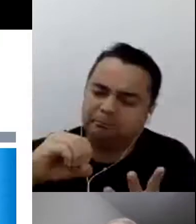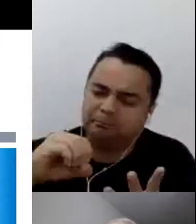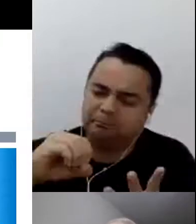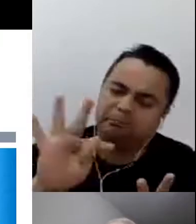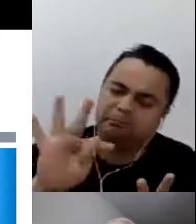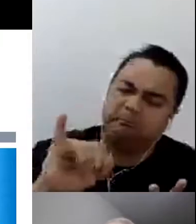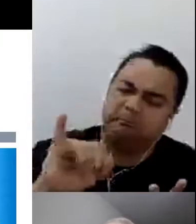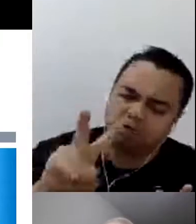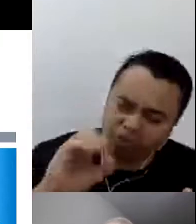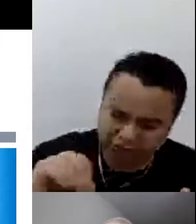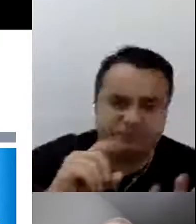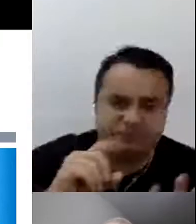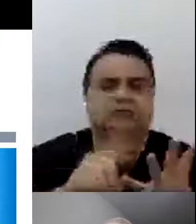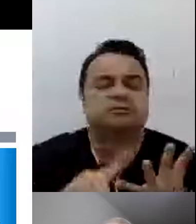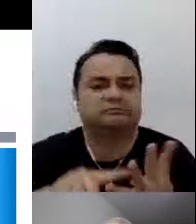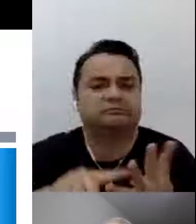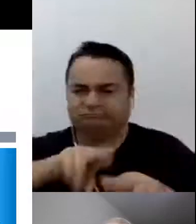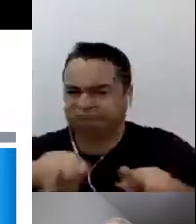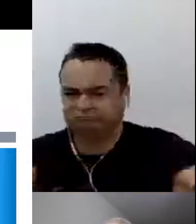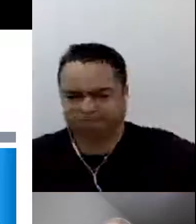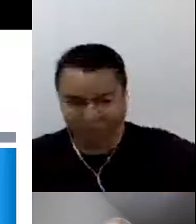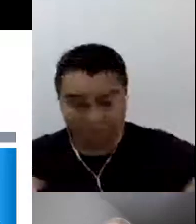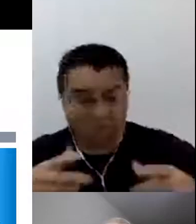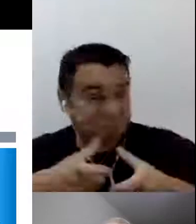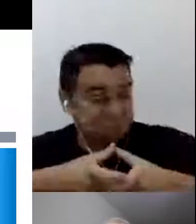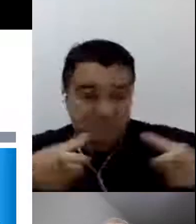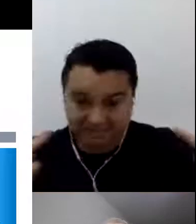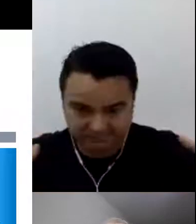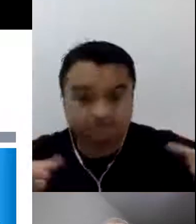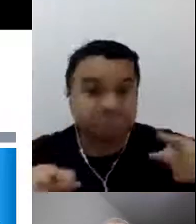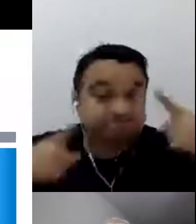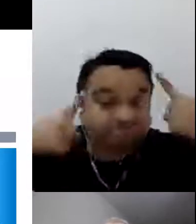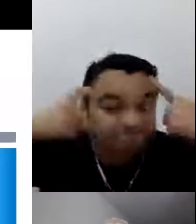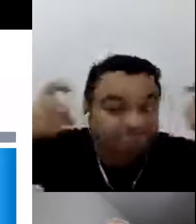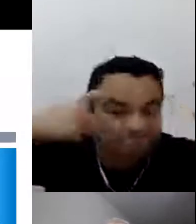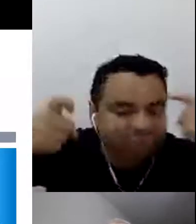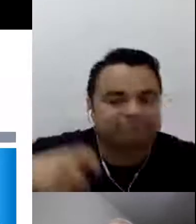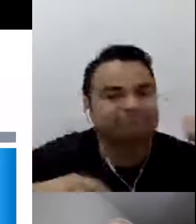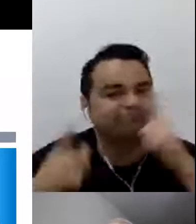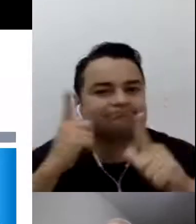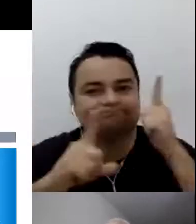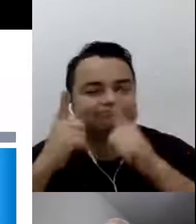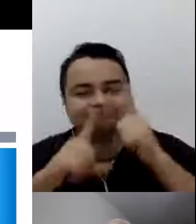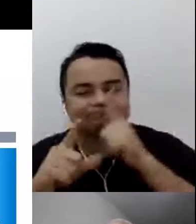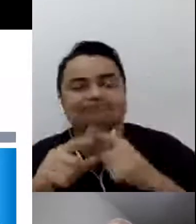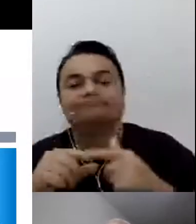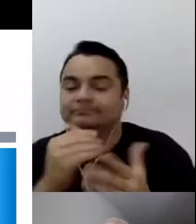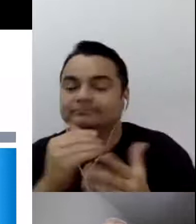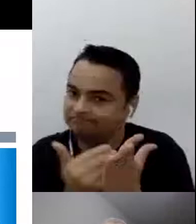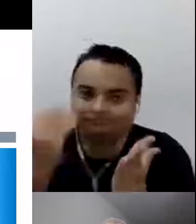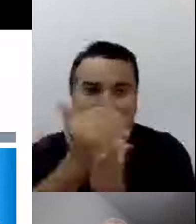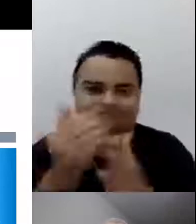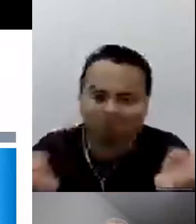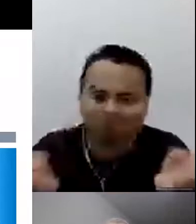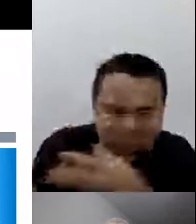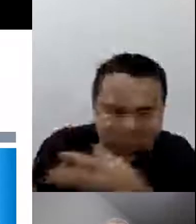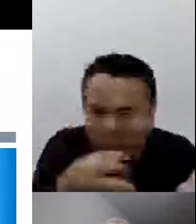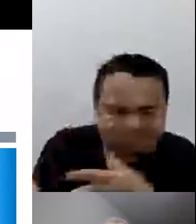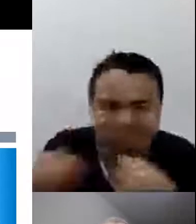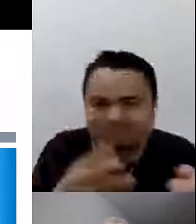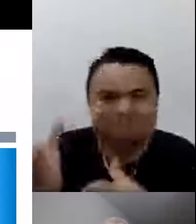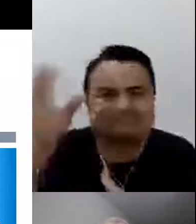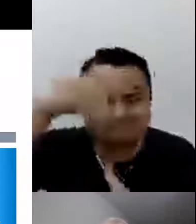dado, mais insights você vai gerar e poder te trazer mais inovações